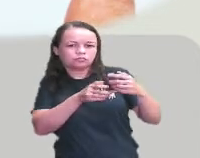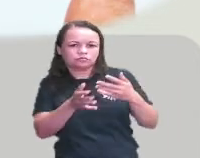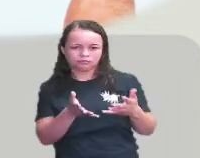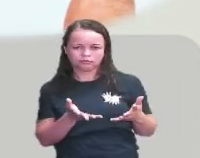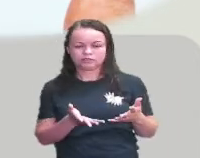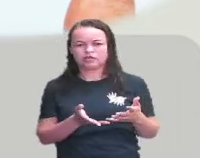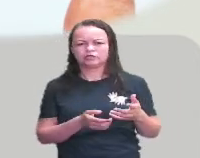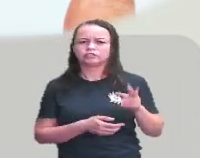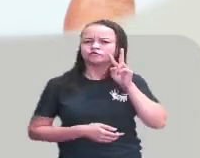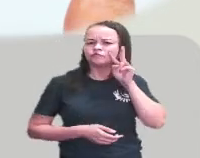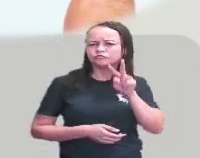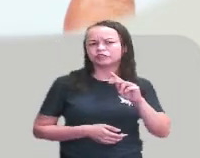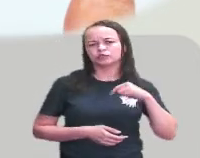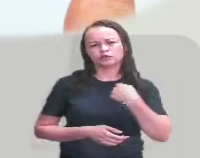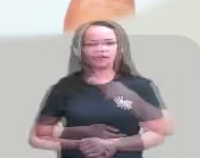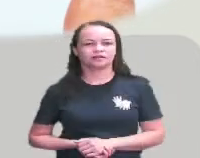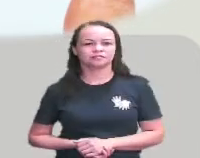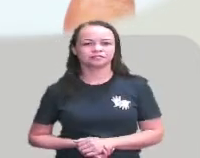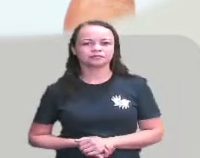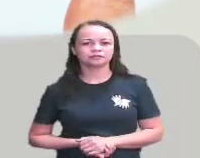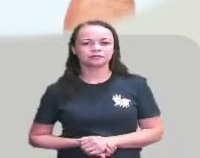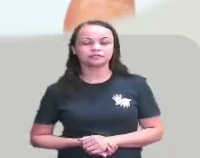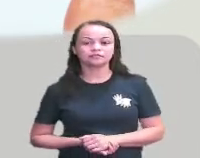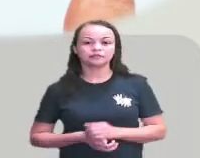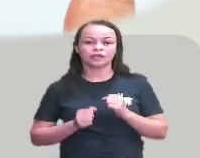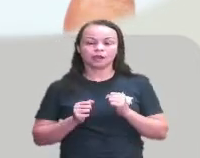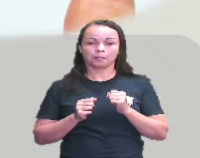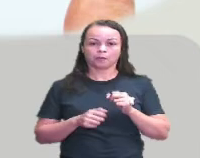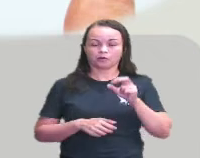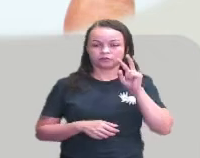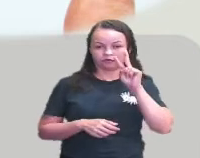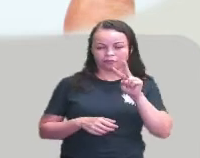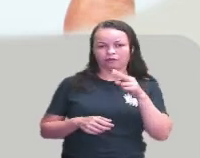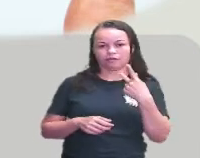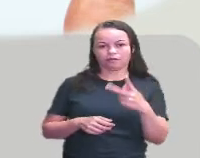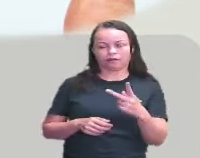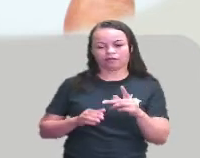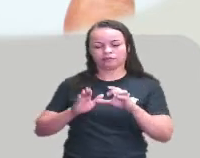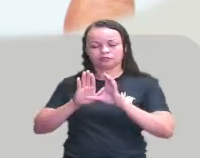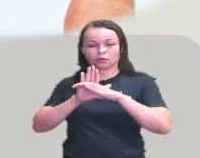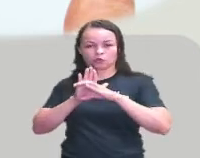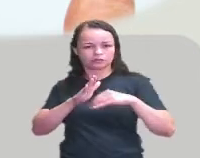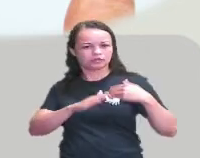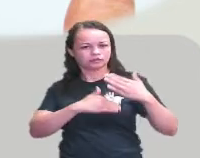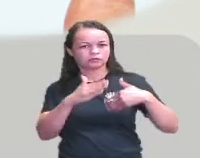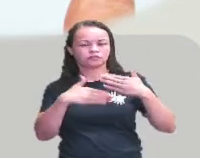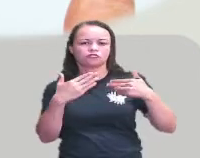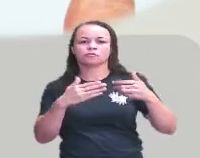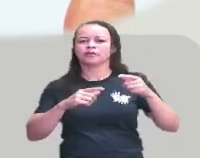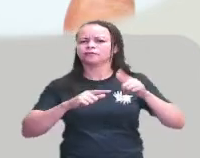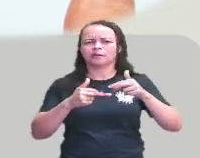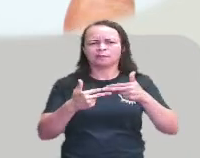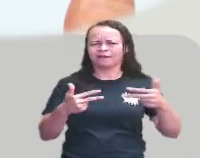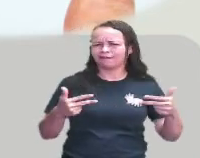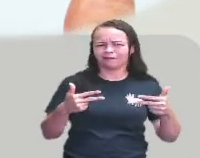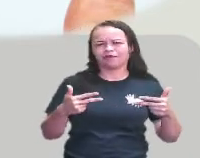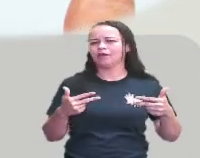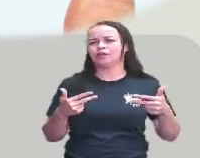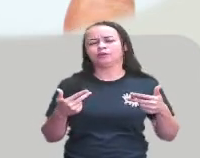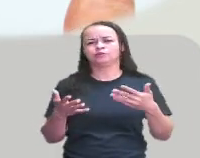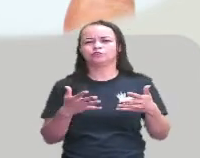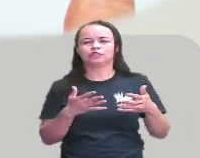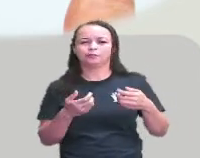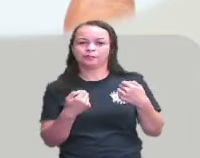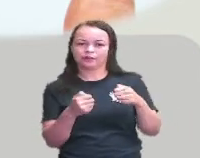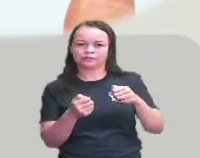nosso cotidiano. A gente pode ver esse conceito no desenvolvimento de aparelhos, que precisa se dar